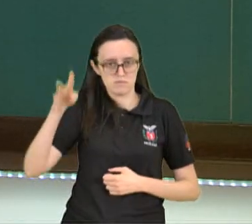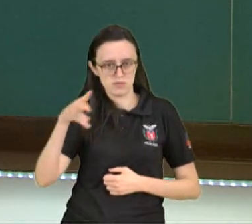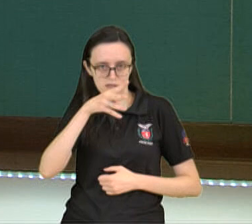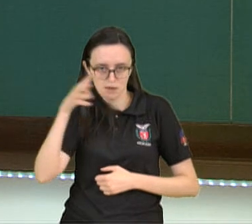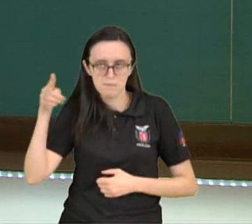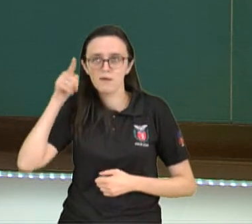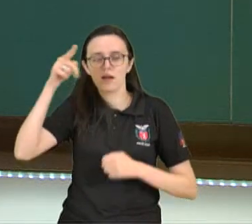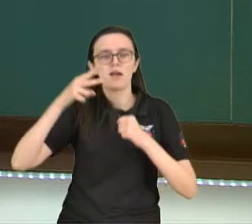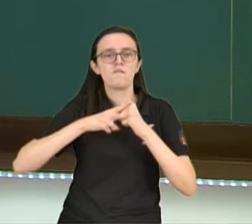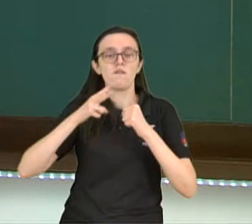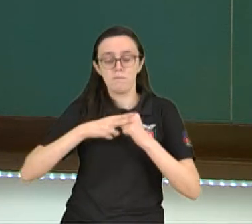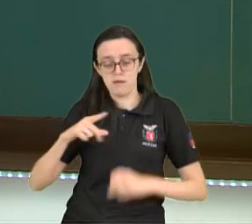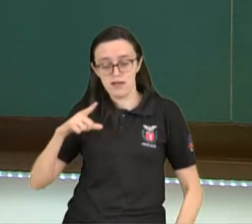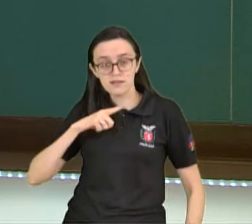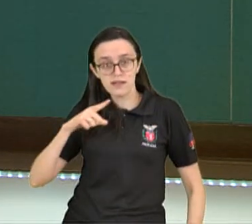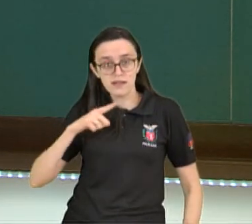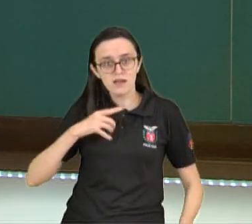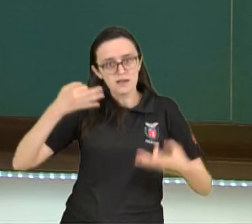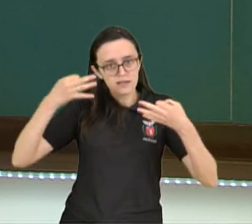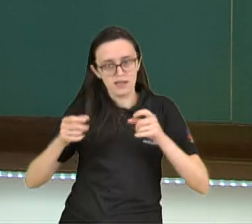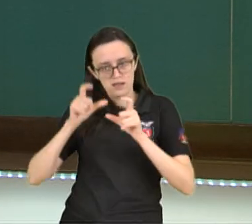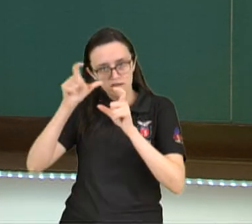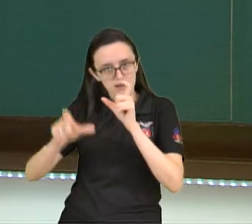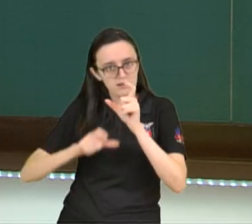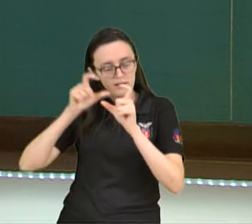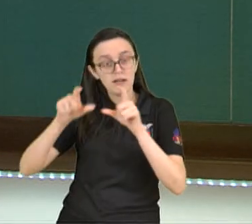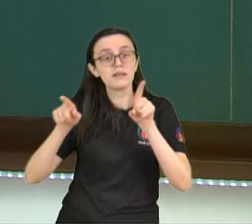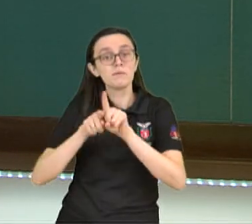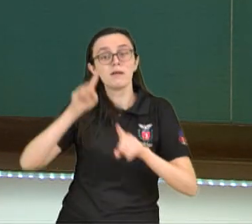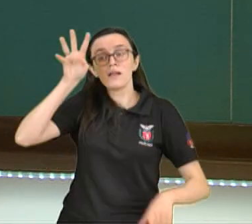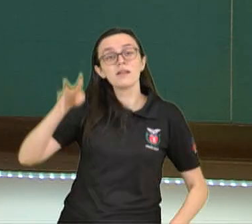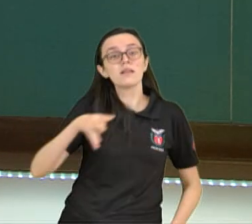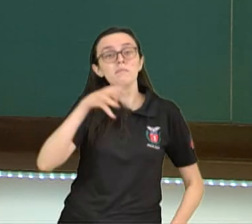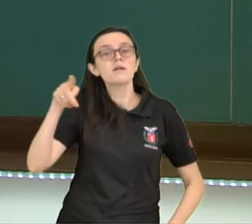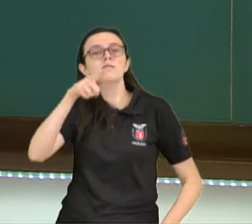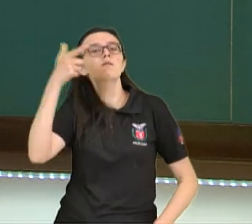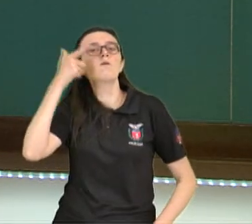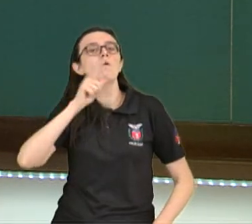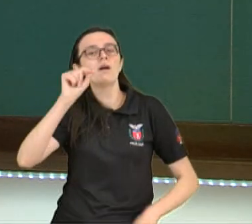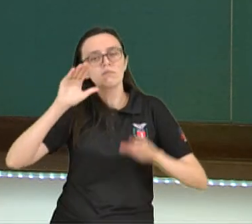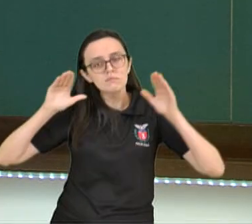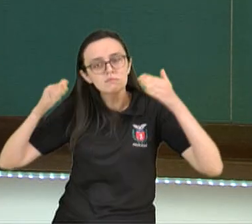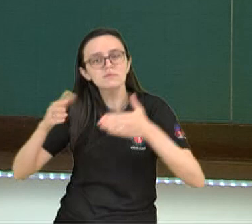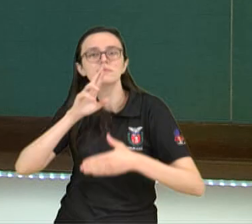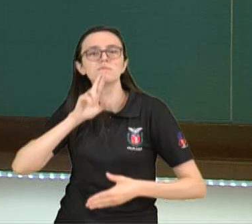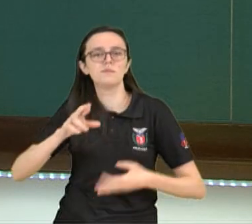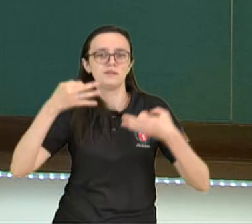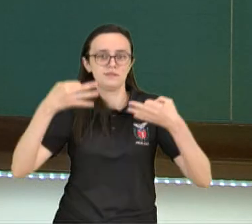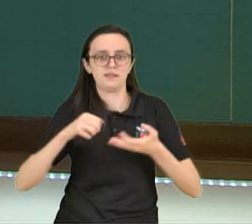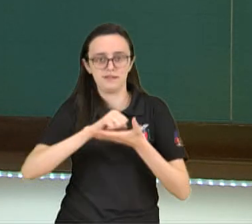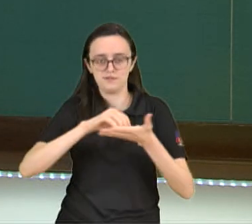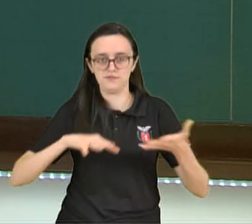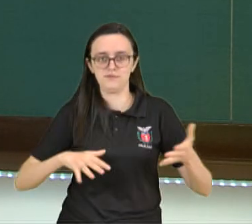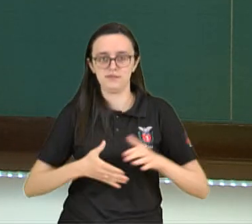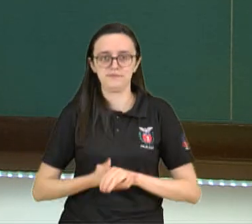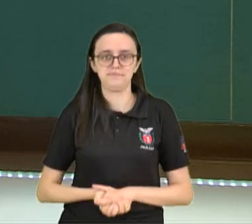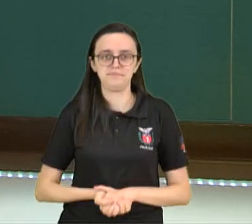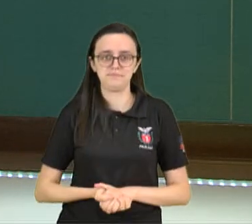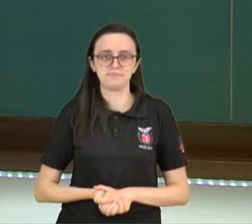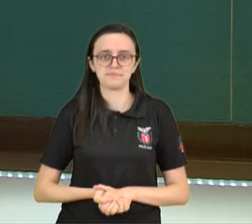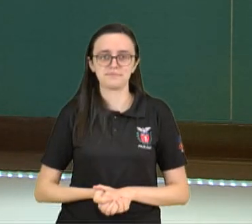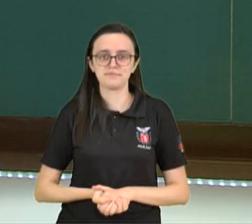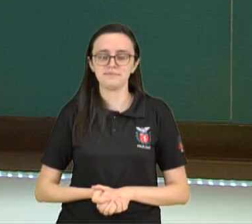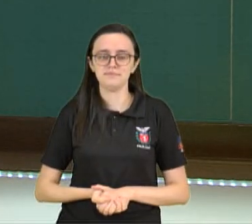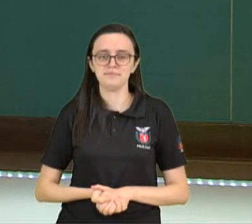Com o verbo tener conjugado. E com essa tabela você consegue se basear para responder o exercício. Olha lá.